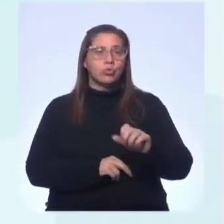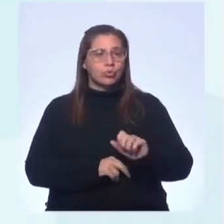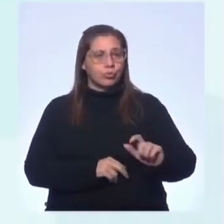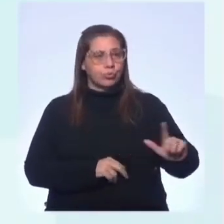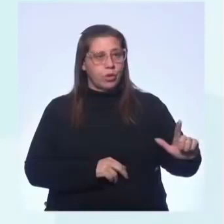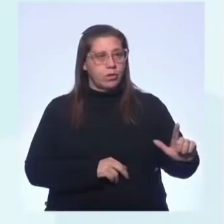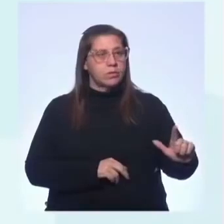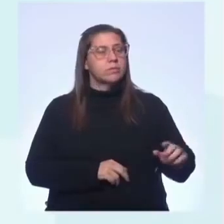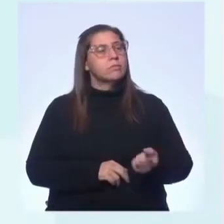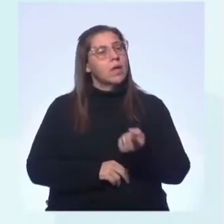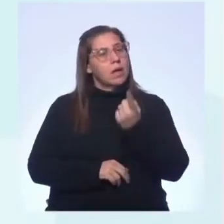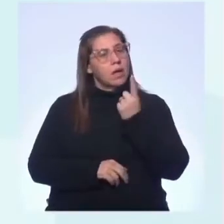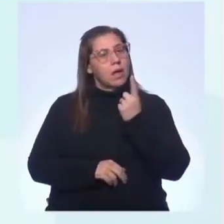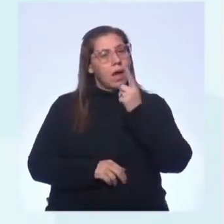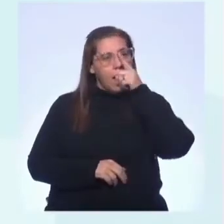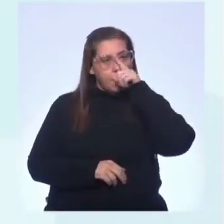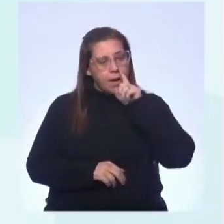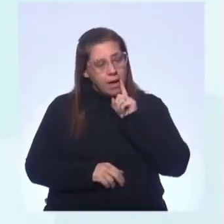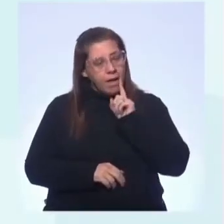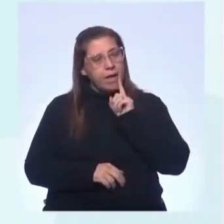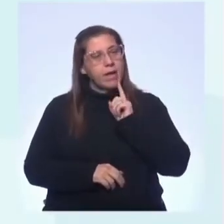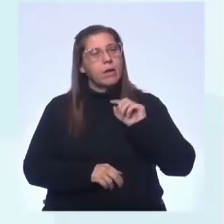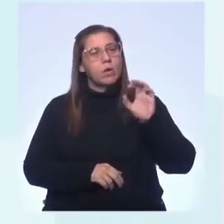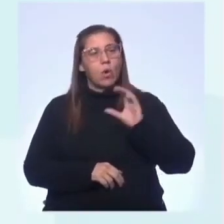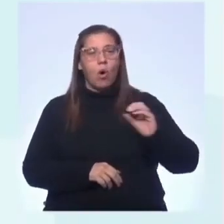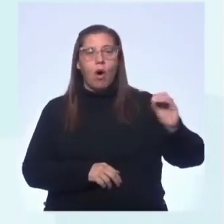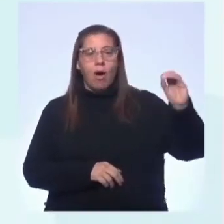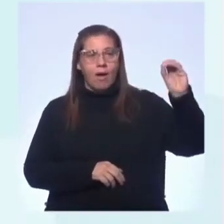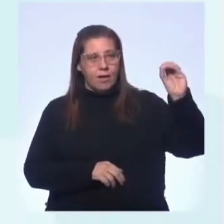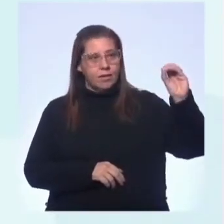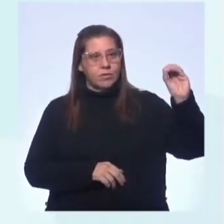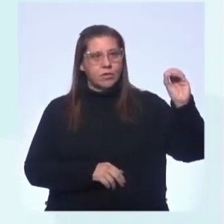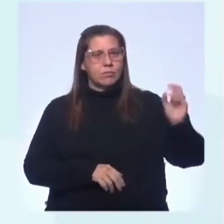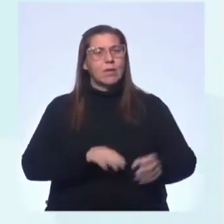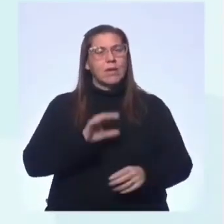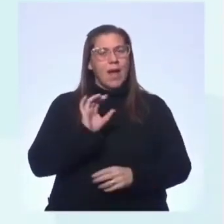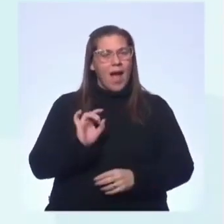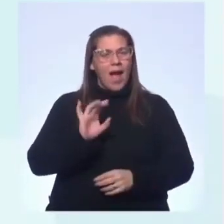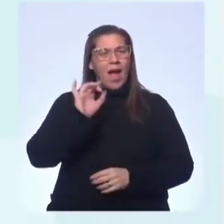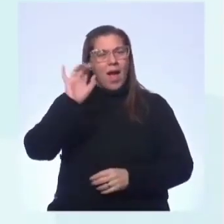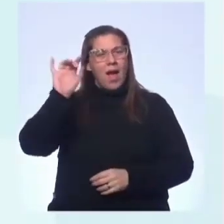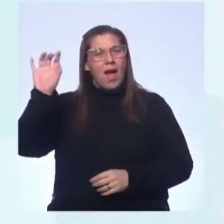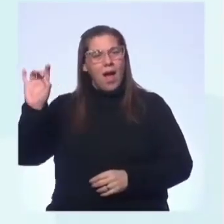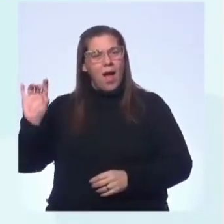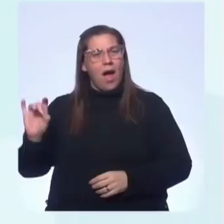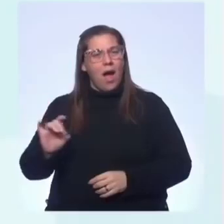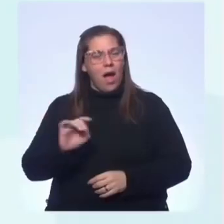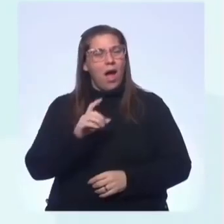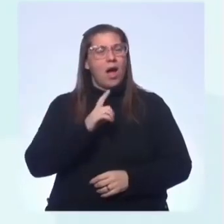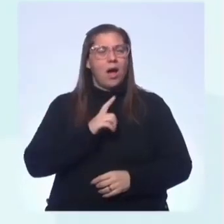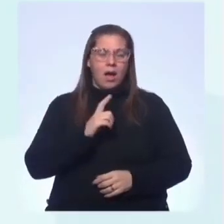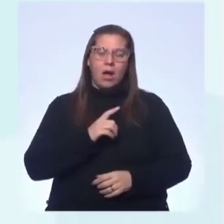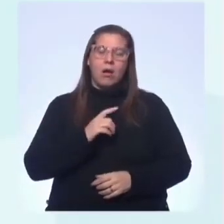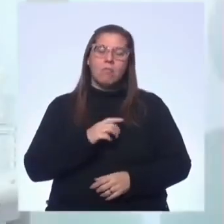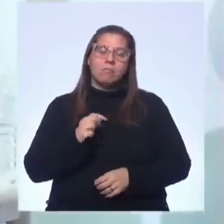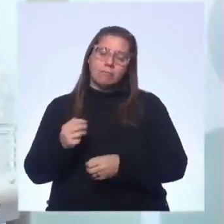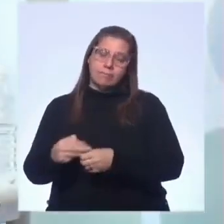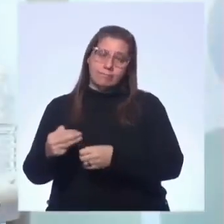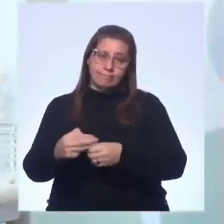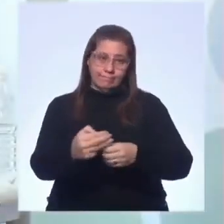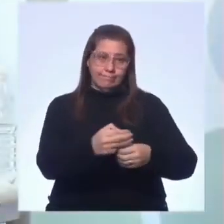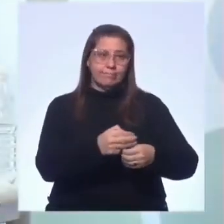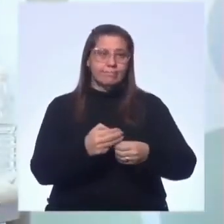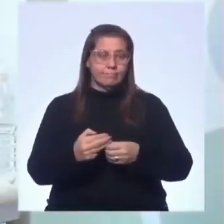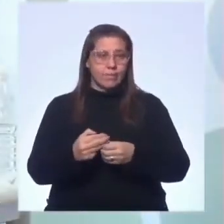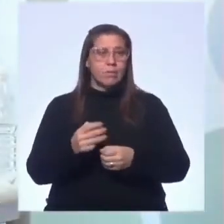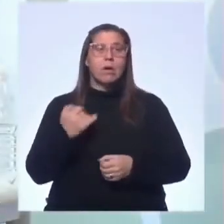em amarelo a sub-região oeste. E cada uma aí com seus respectivos municípios, que é